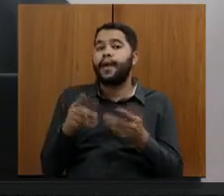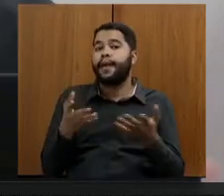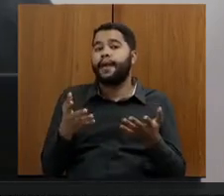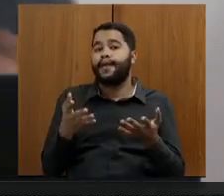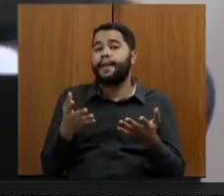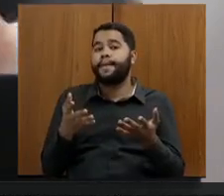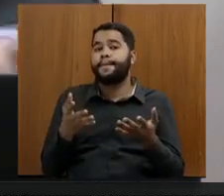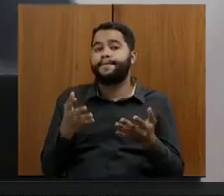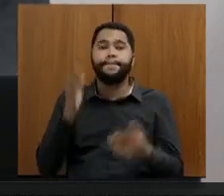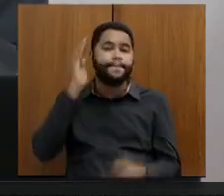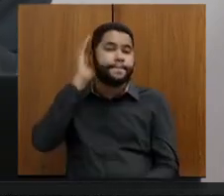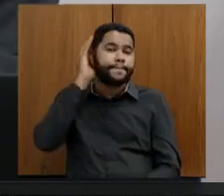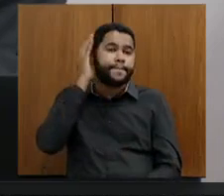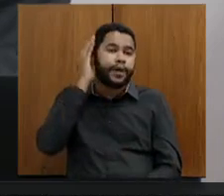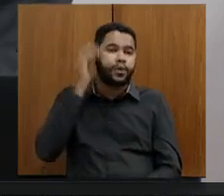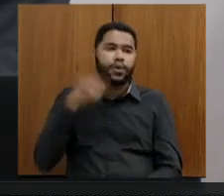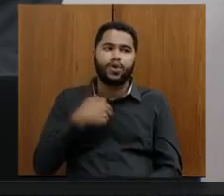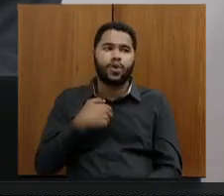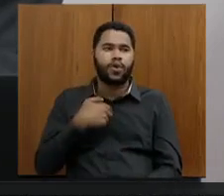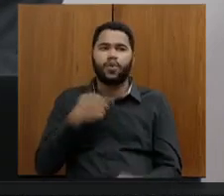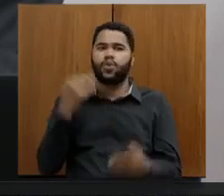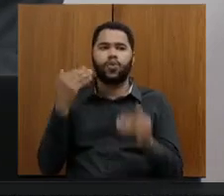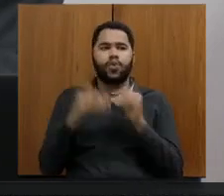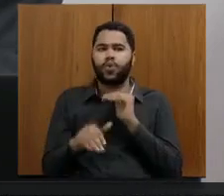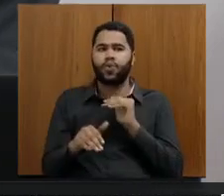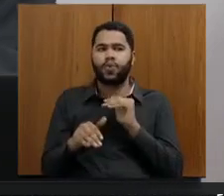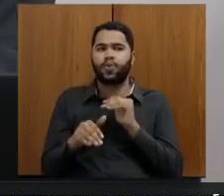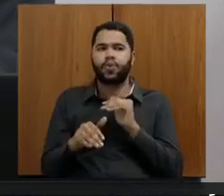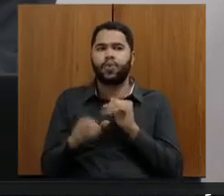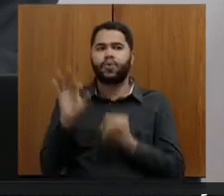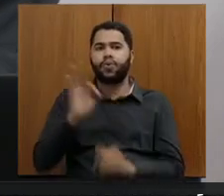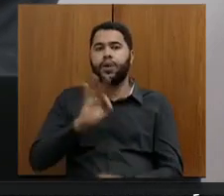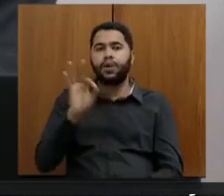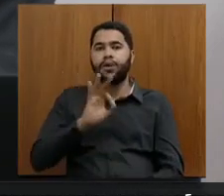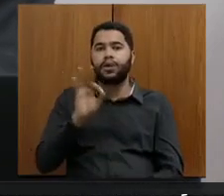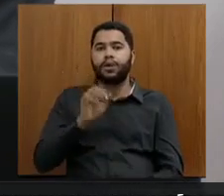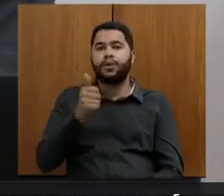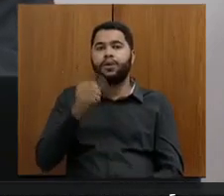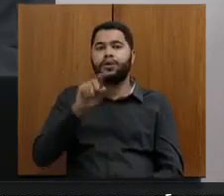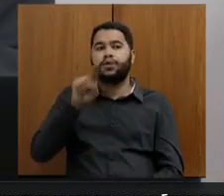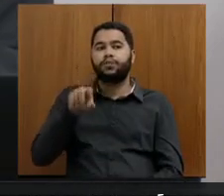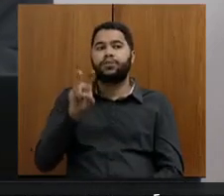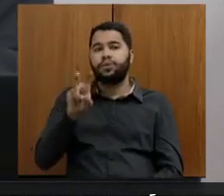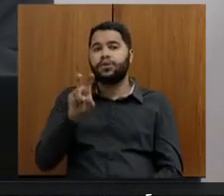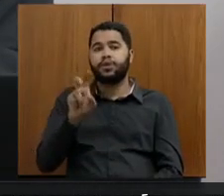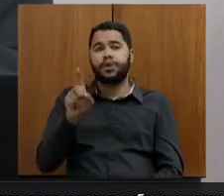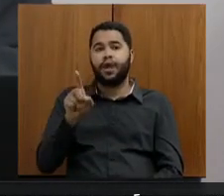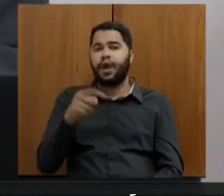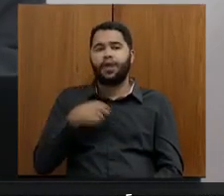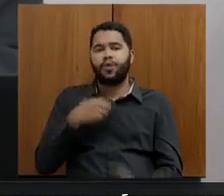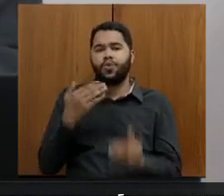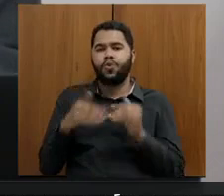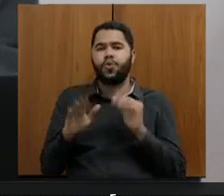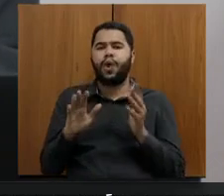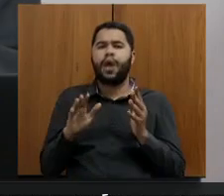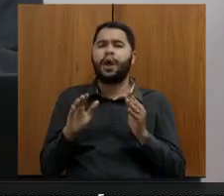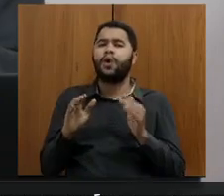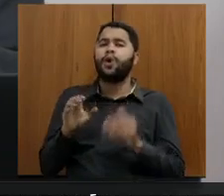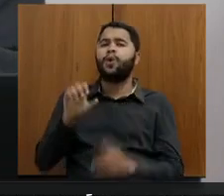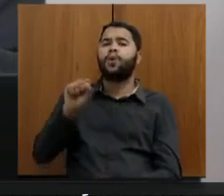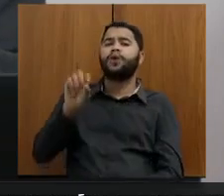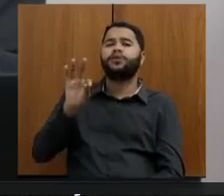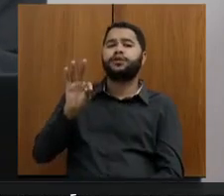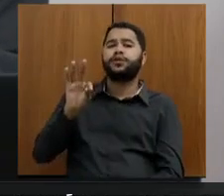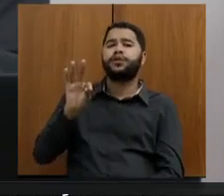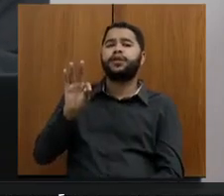serviço olha eu não concordo com alíquota de 10 ml eu quero mais foi o Supremo o Supremo disse olha